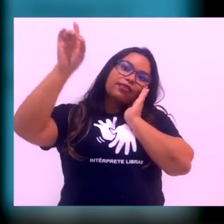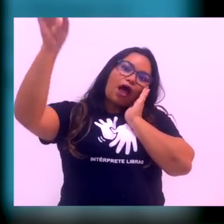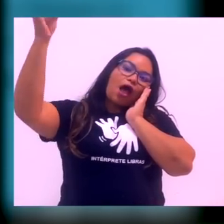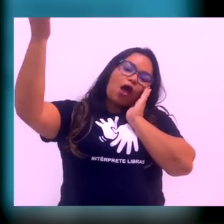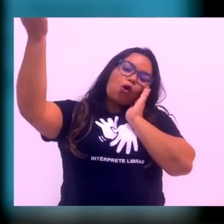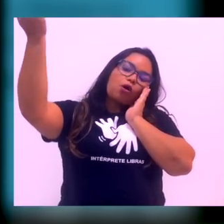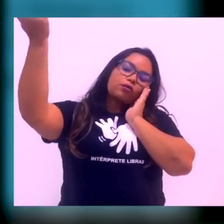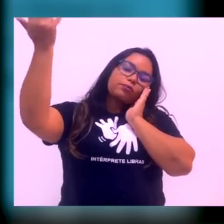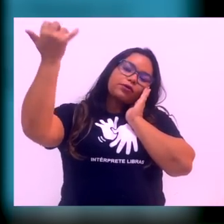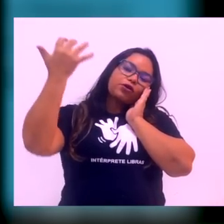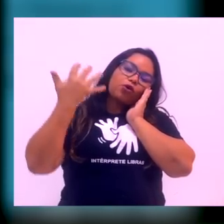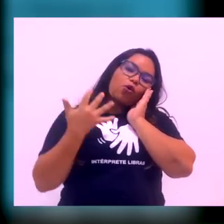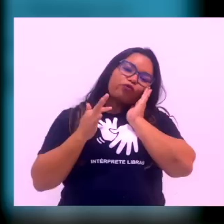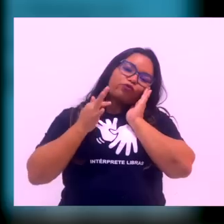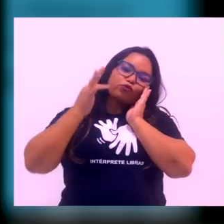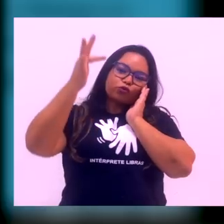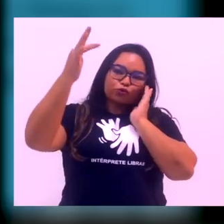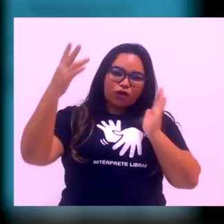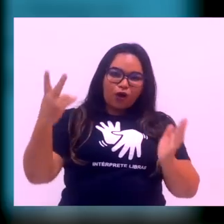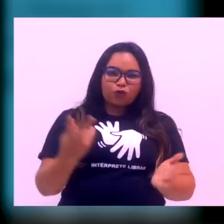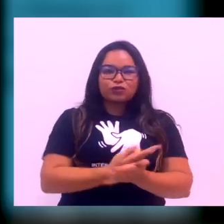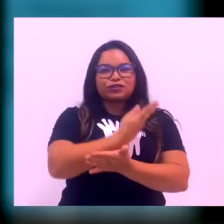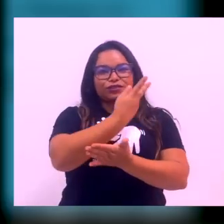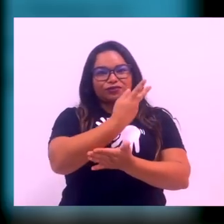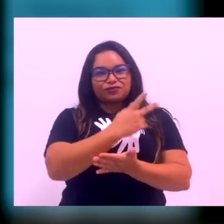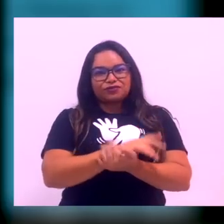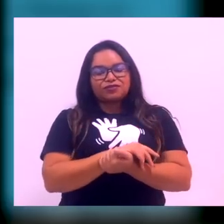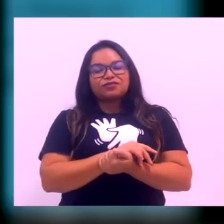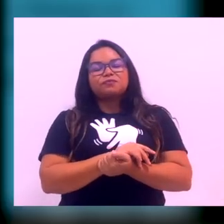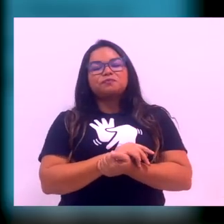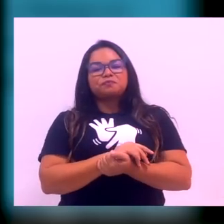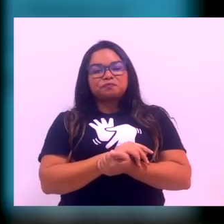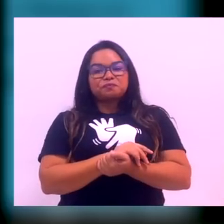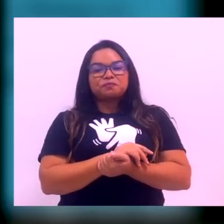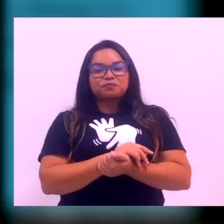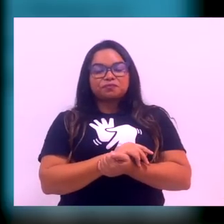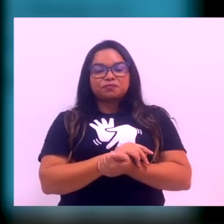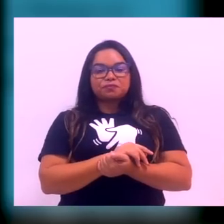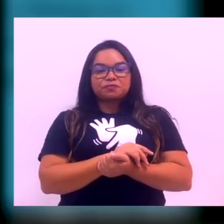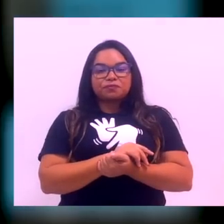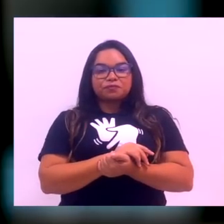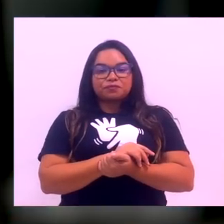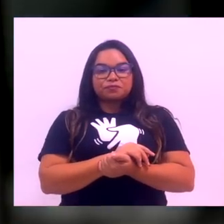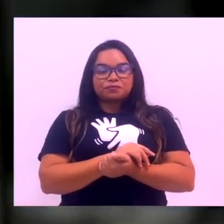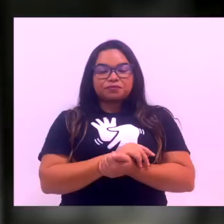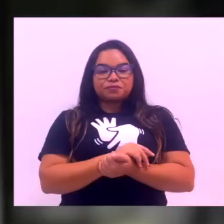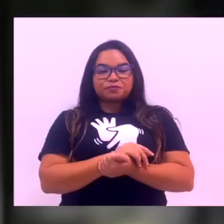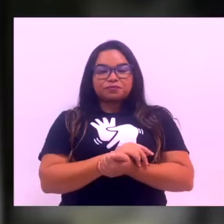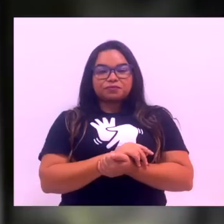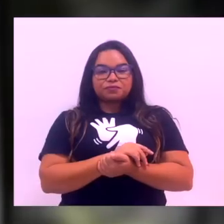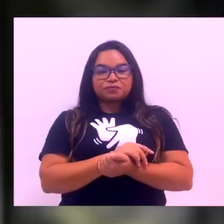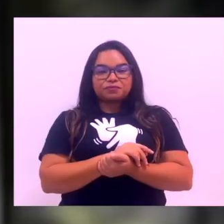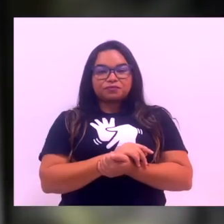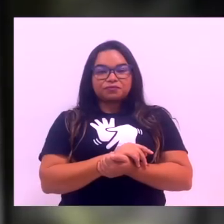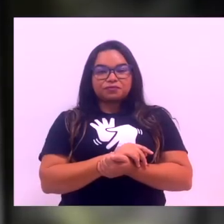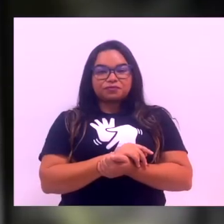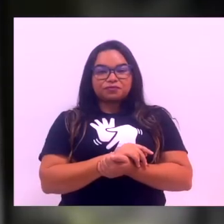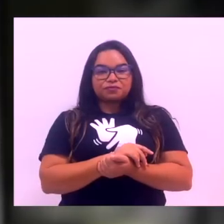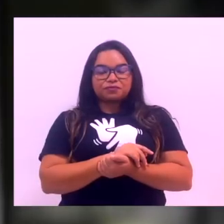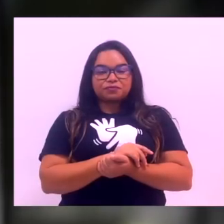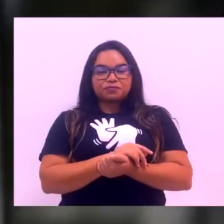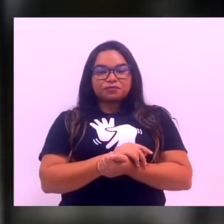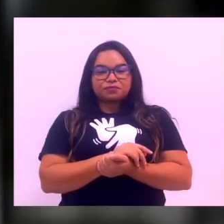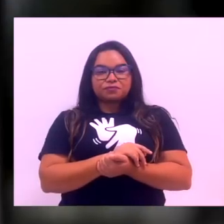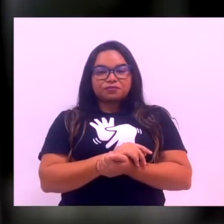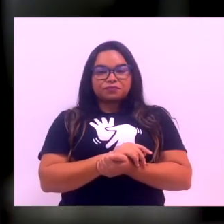as coisas vindouras, e o revelador dos mistérios te mostrou o que vai acontecer. E isso é basicamente